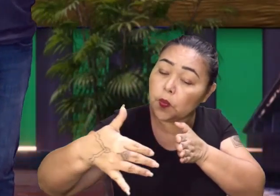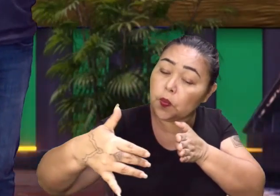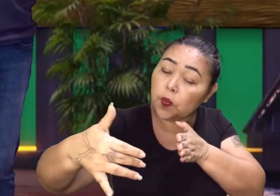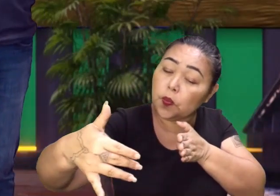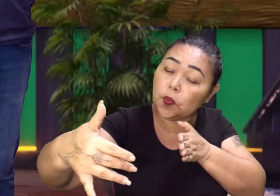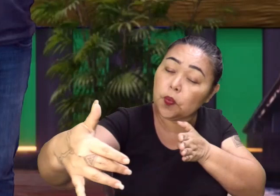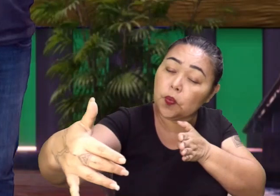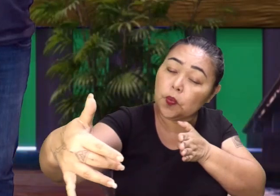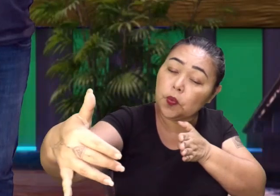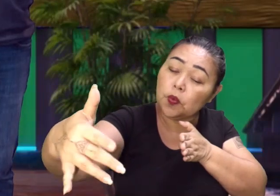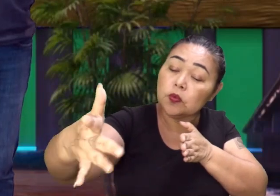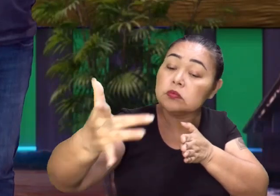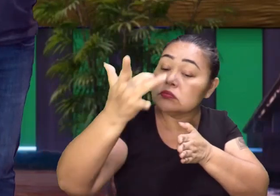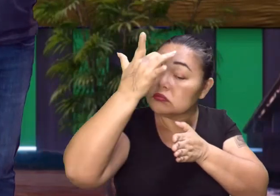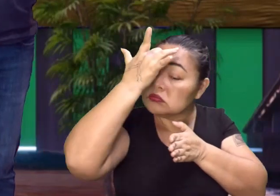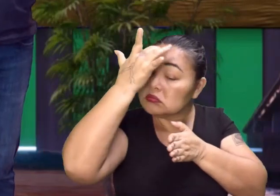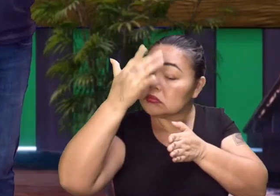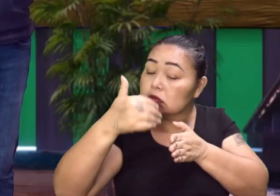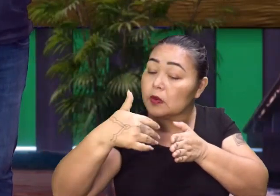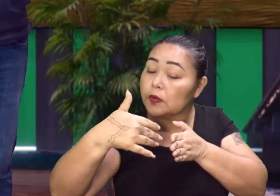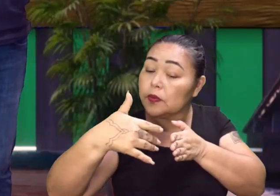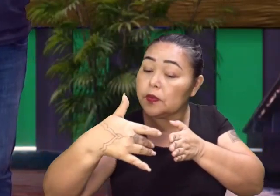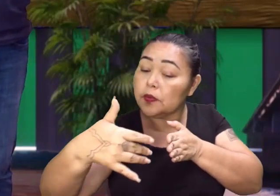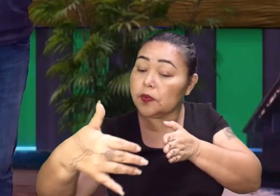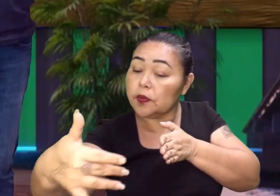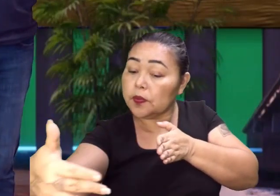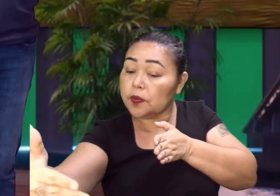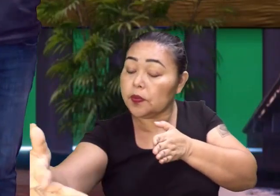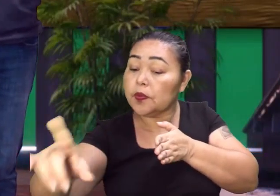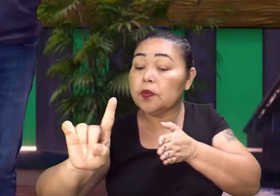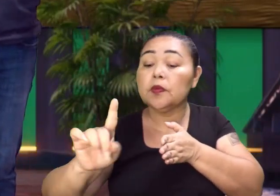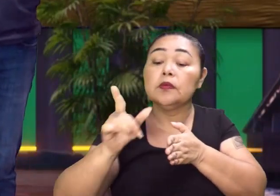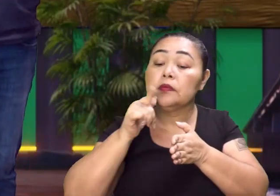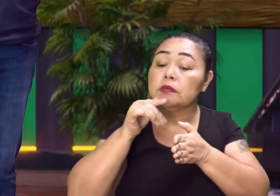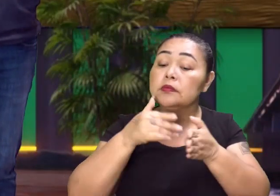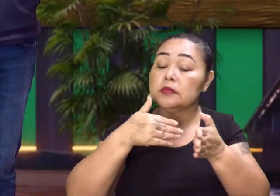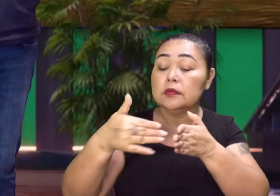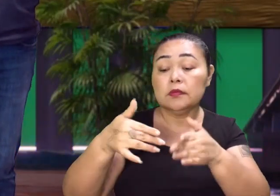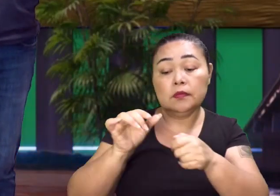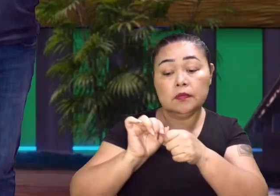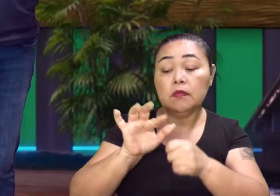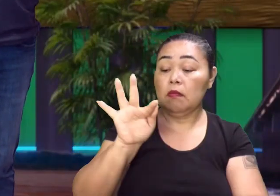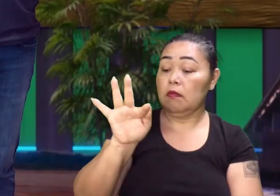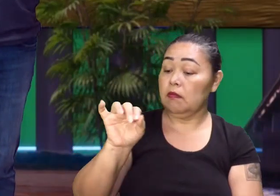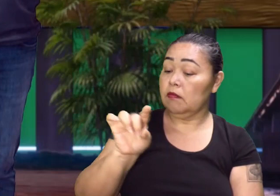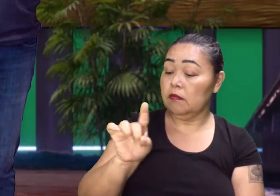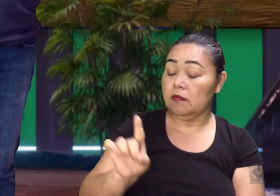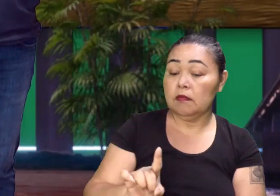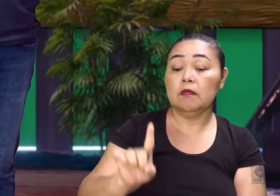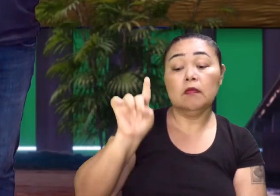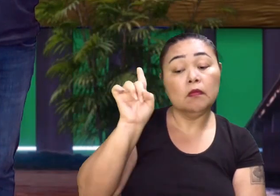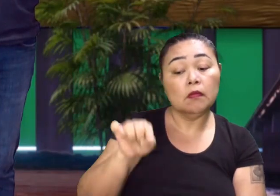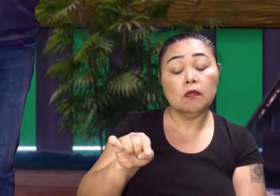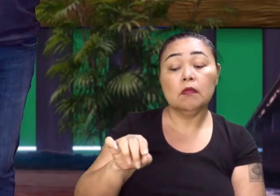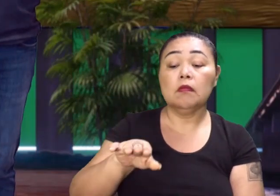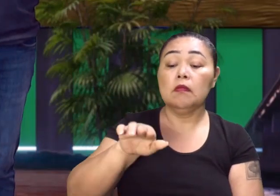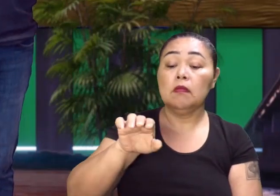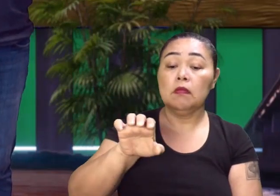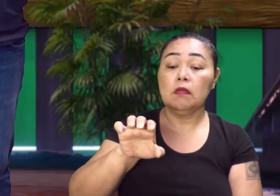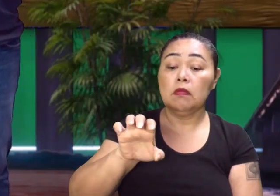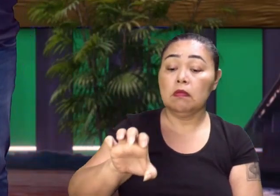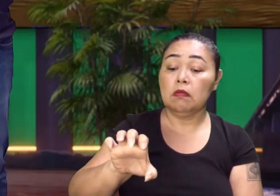onde há facilidade na saída e na entrada do rio, essa foz é chamada de